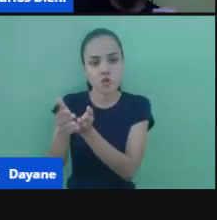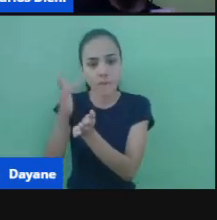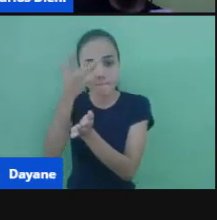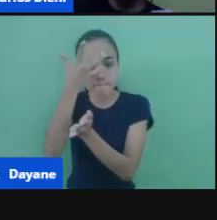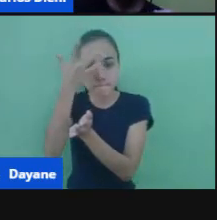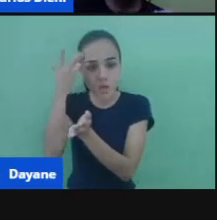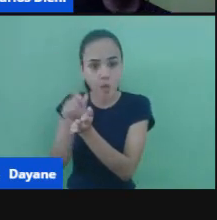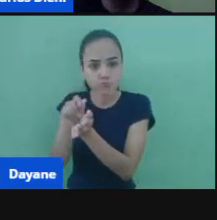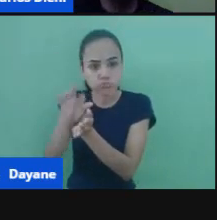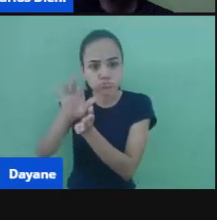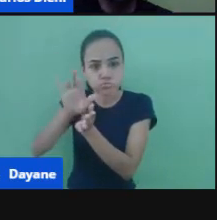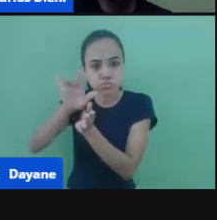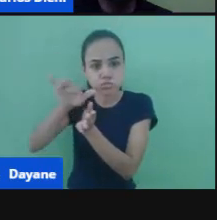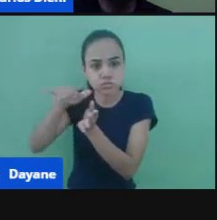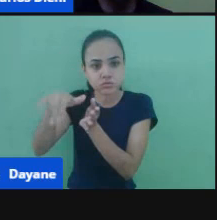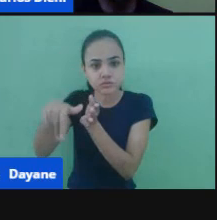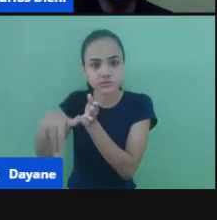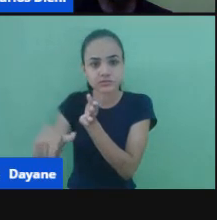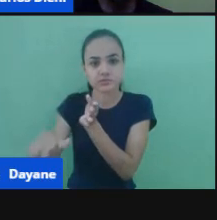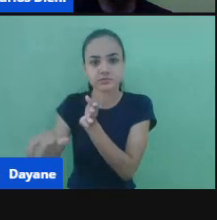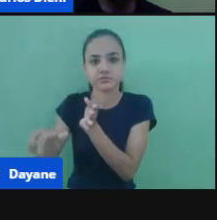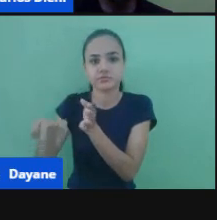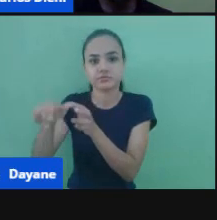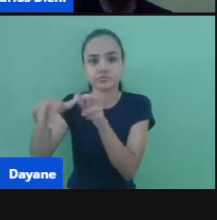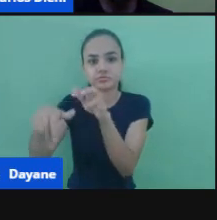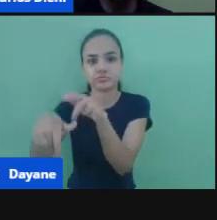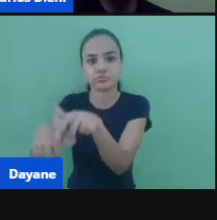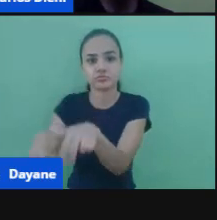um artifício que ele usou.